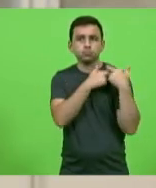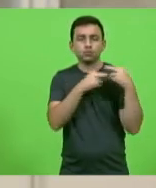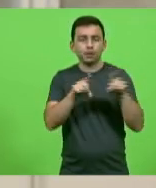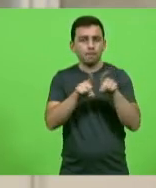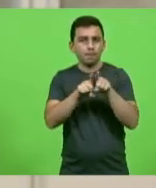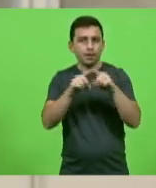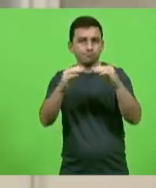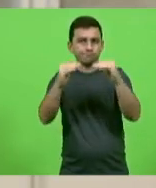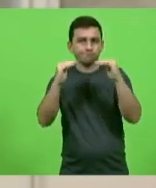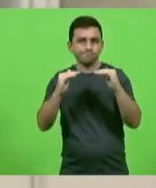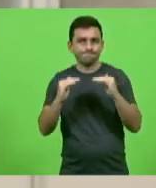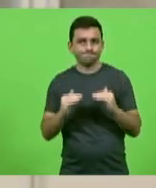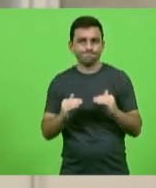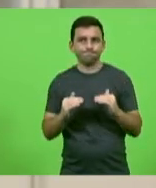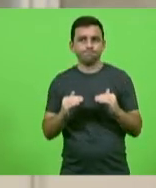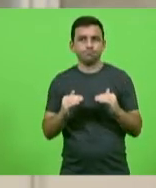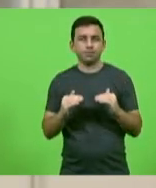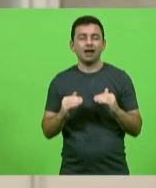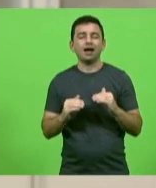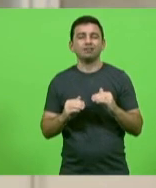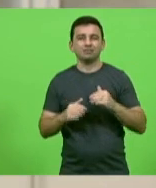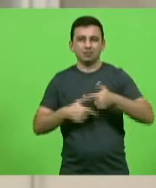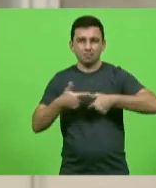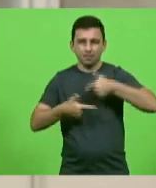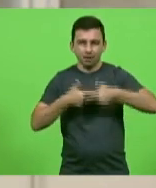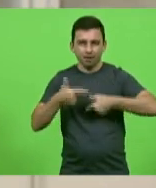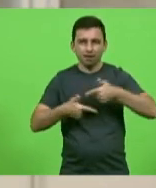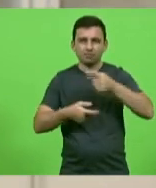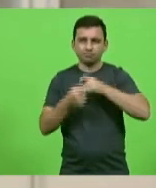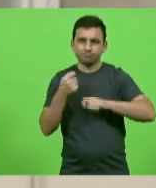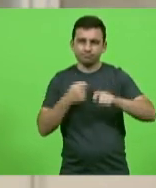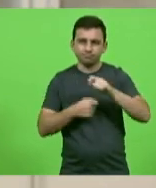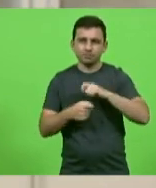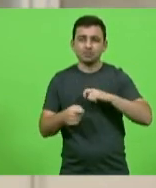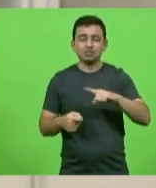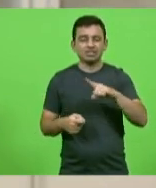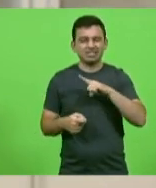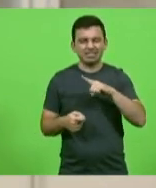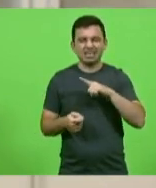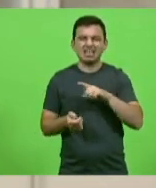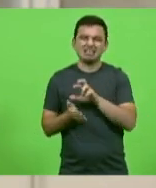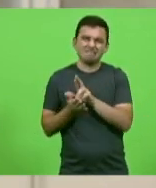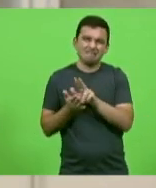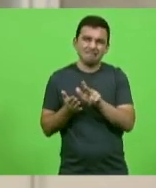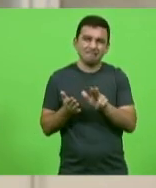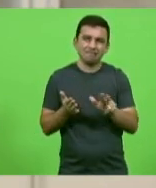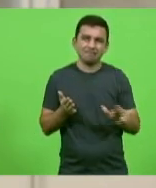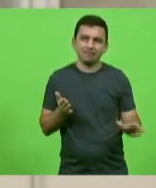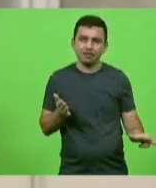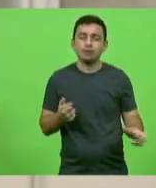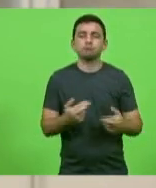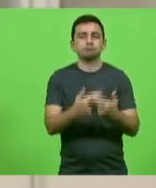hierarquia a atividade administrativa é composta por uma série de atribuições e responsabilidades